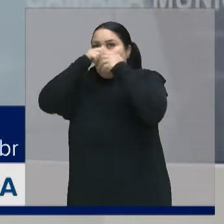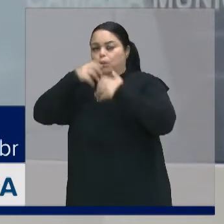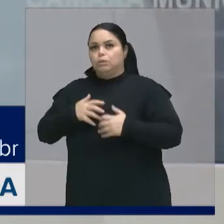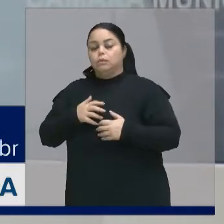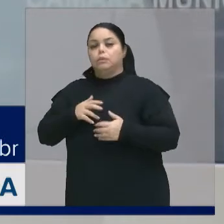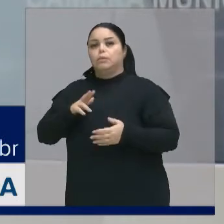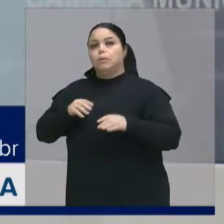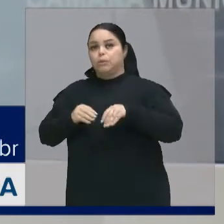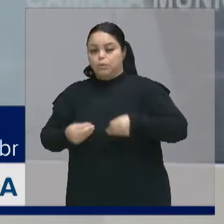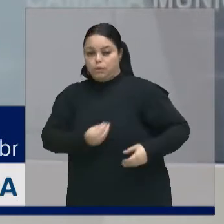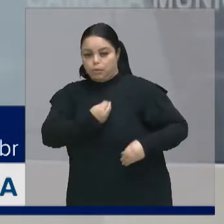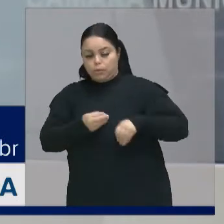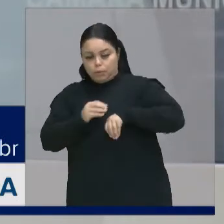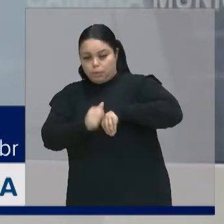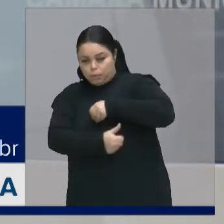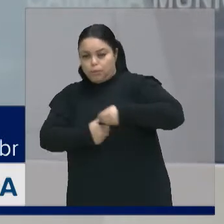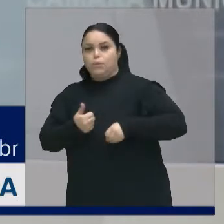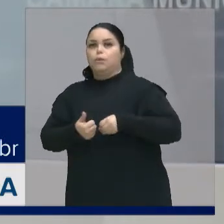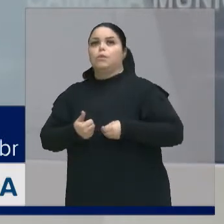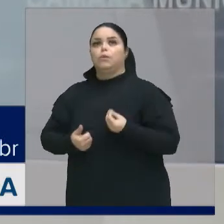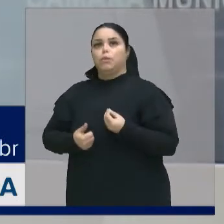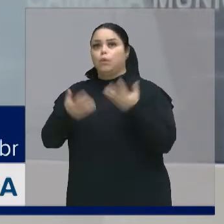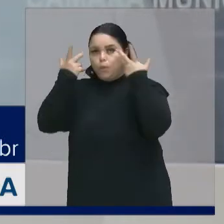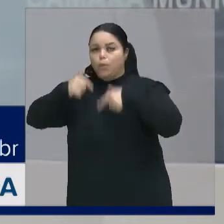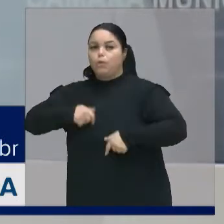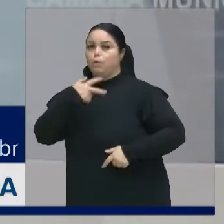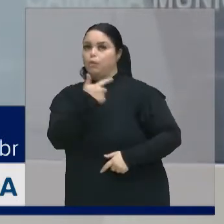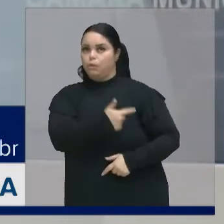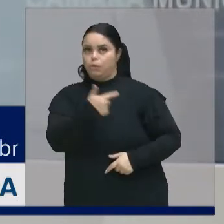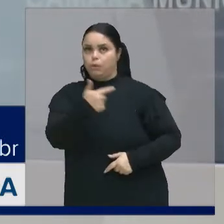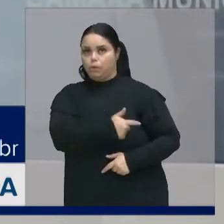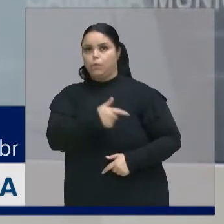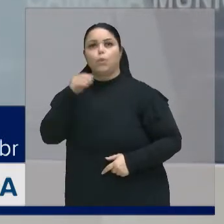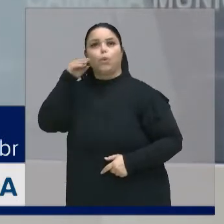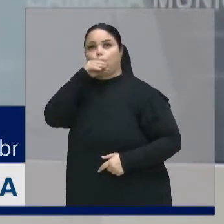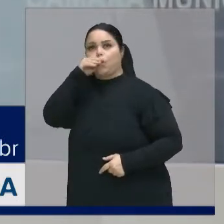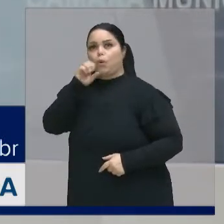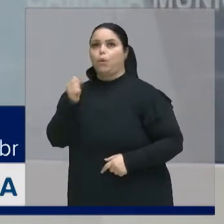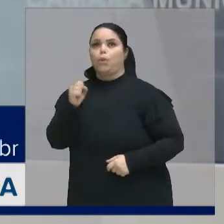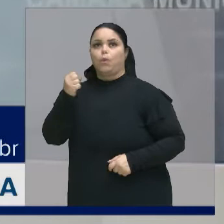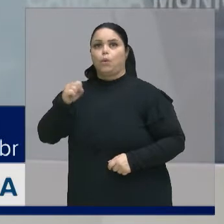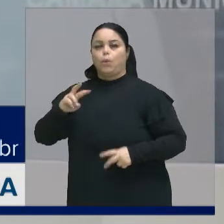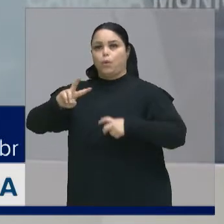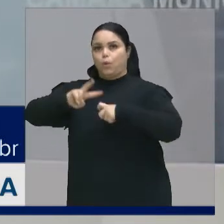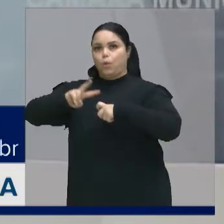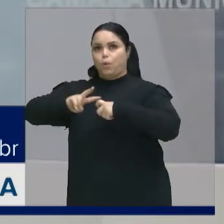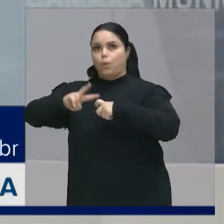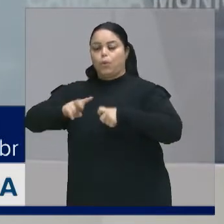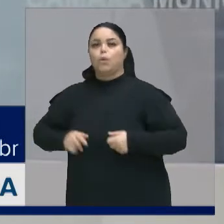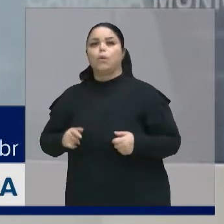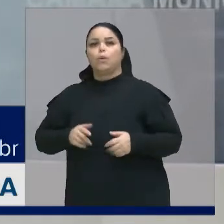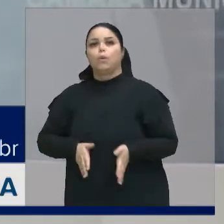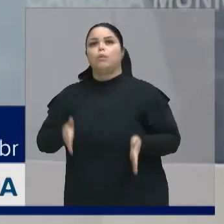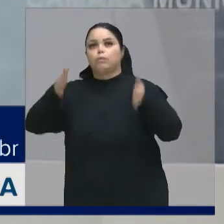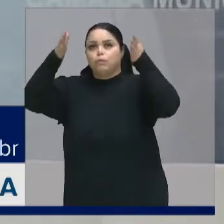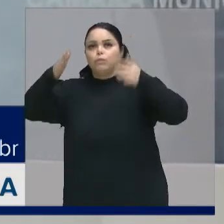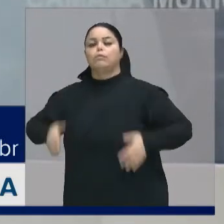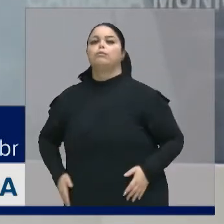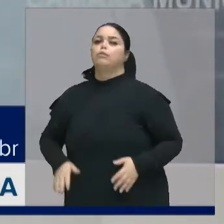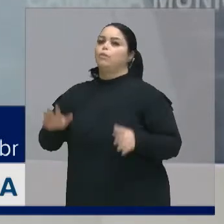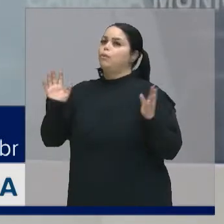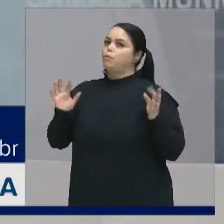animal. São 22 funcionários, 8 veterinários, tem esse ateliê, é uma coisa